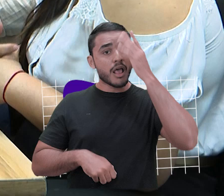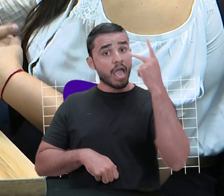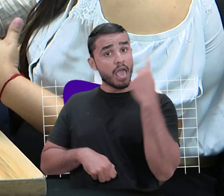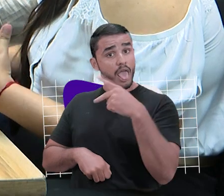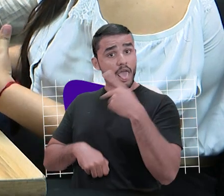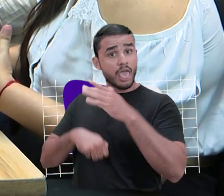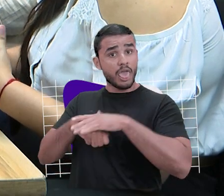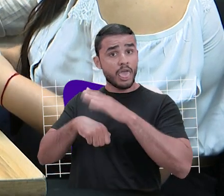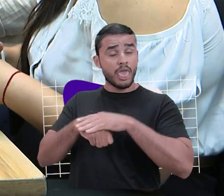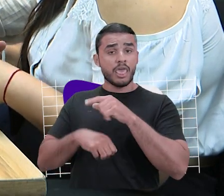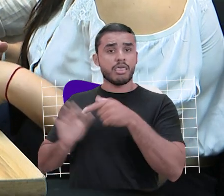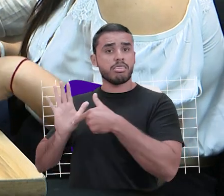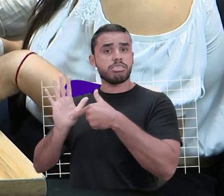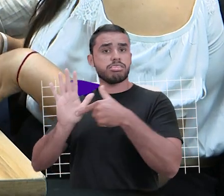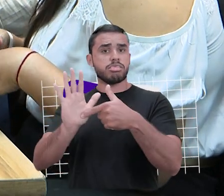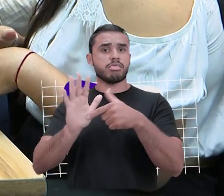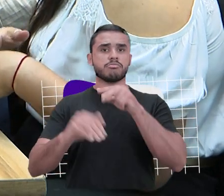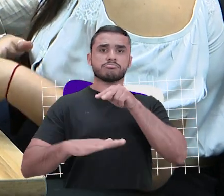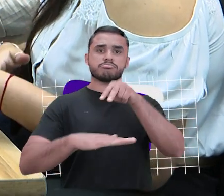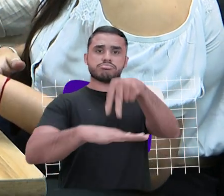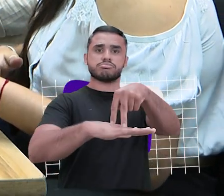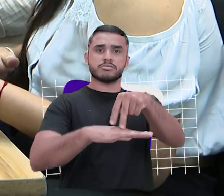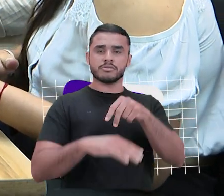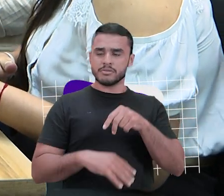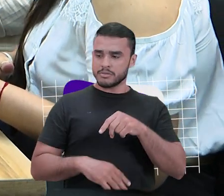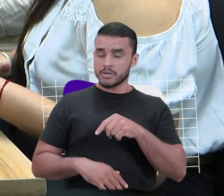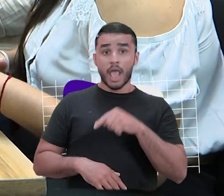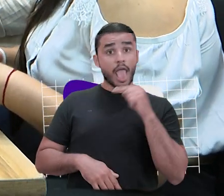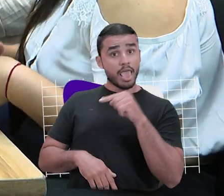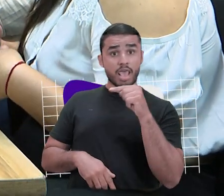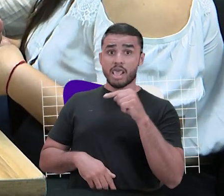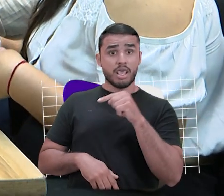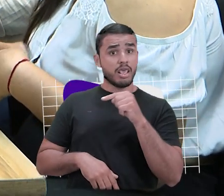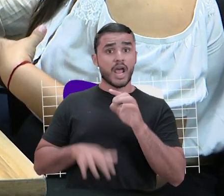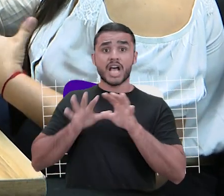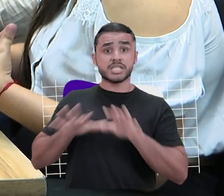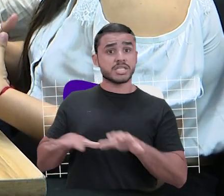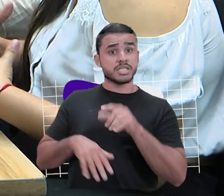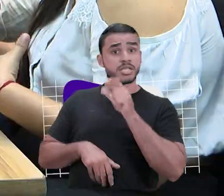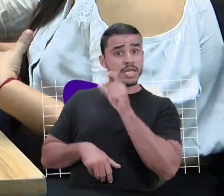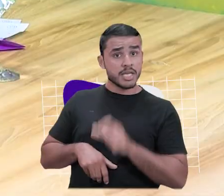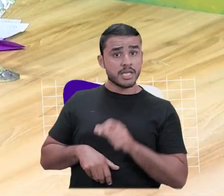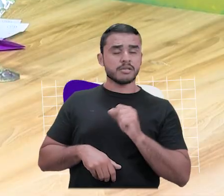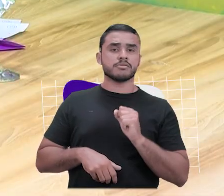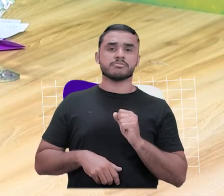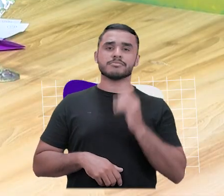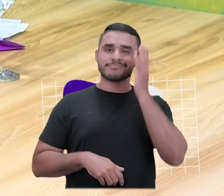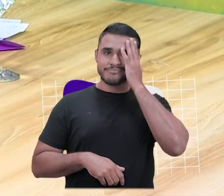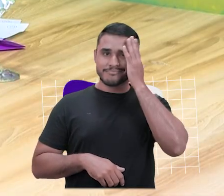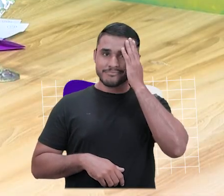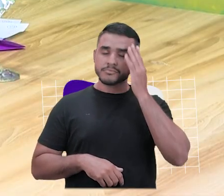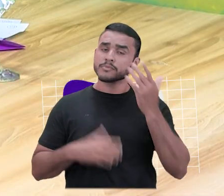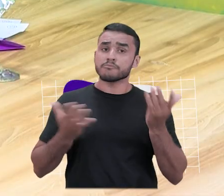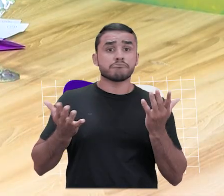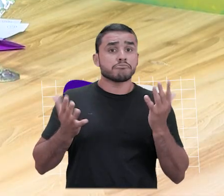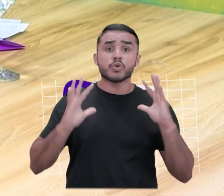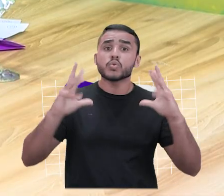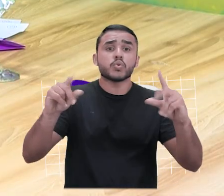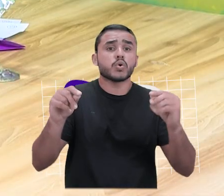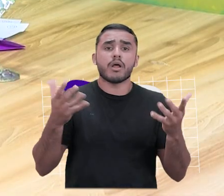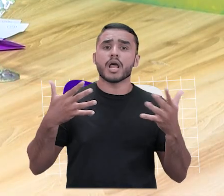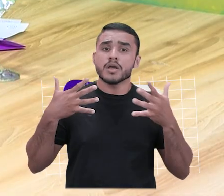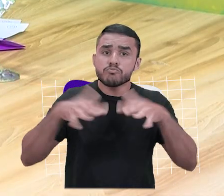pro mundo poder ver da forma diferente dele, como é que a gente consegue incluir, tá todo mundo no mesmo